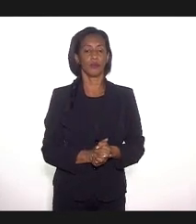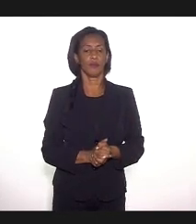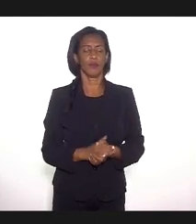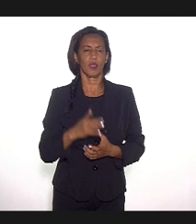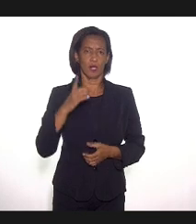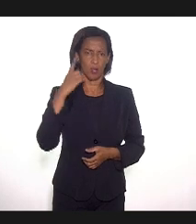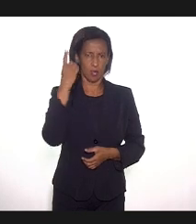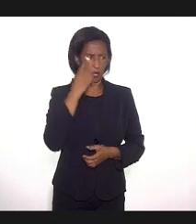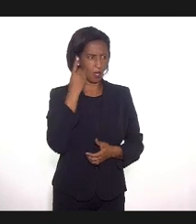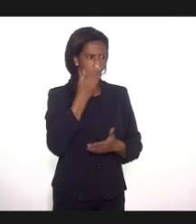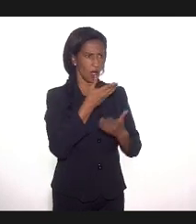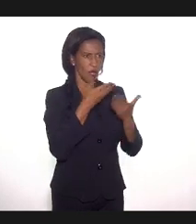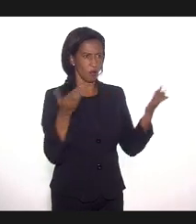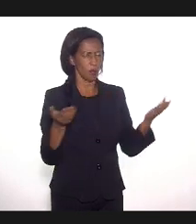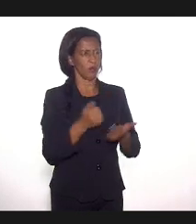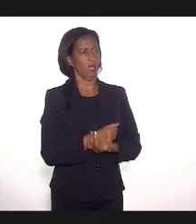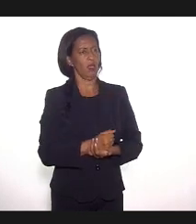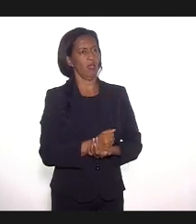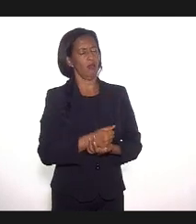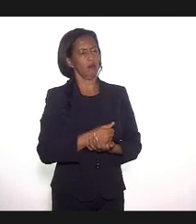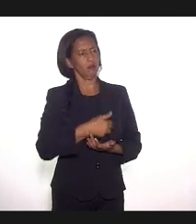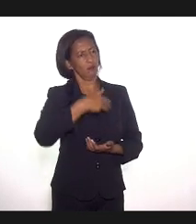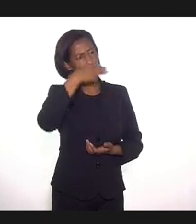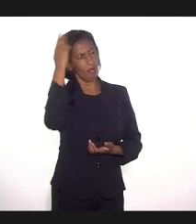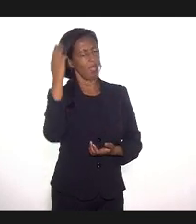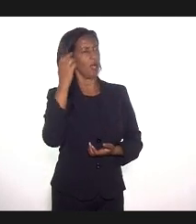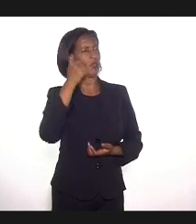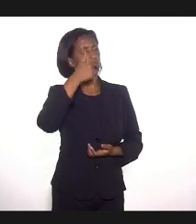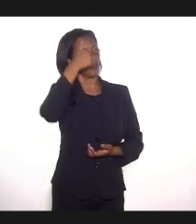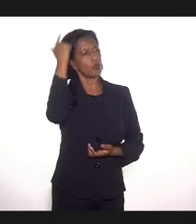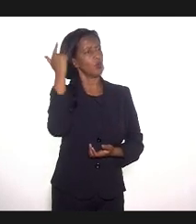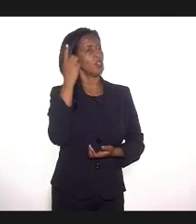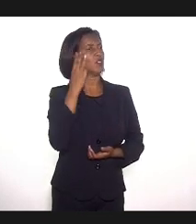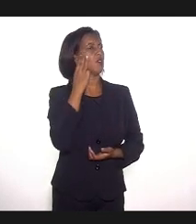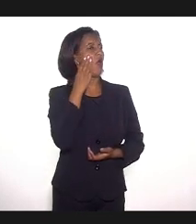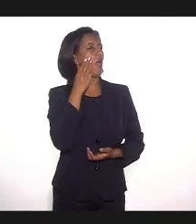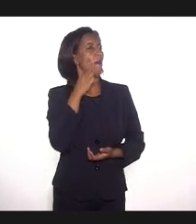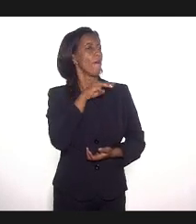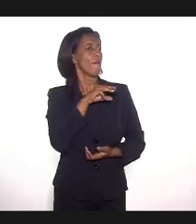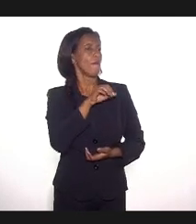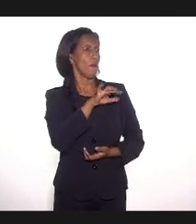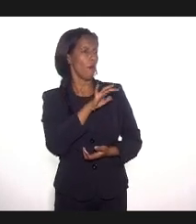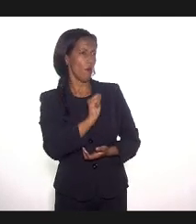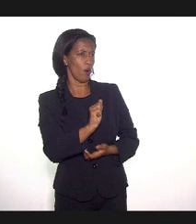deputados Márcio, Luiz Paulo, Valdec, Mônica, e também